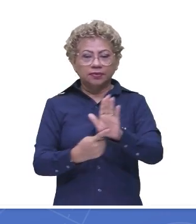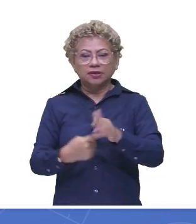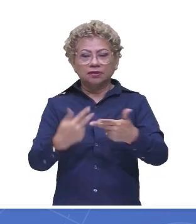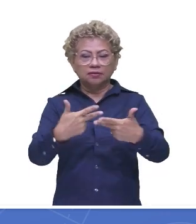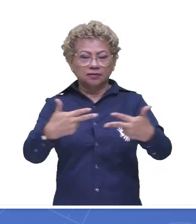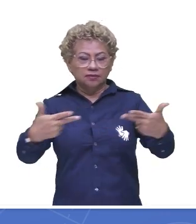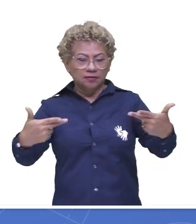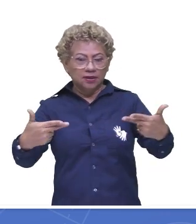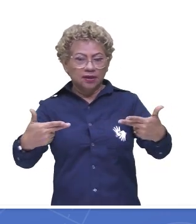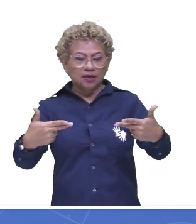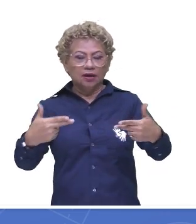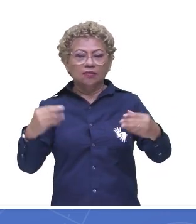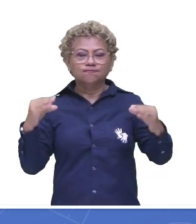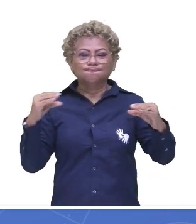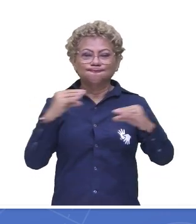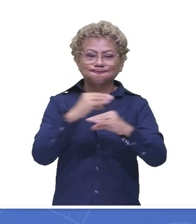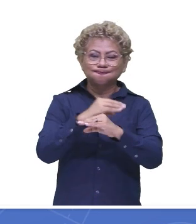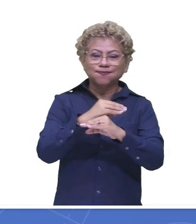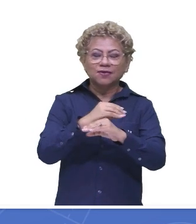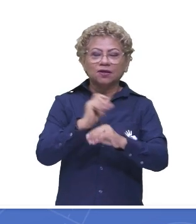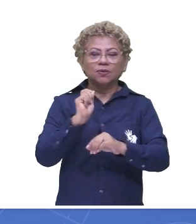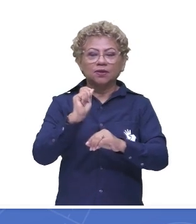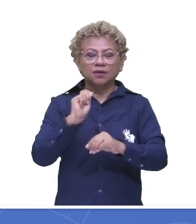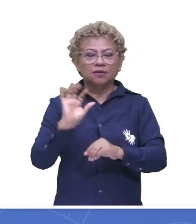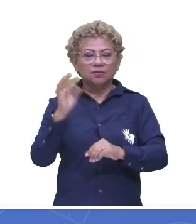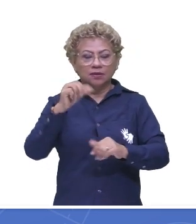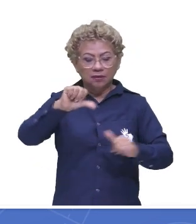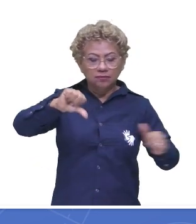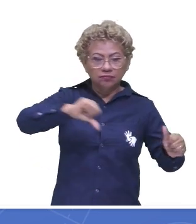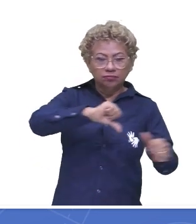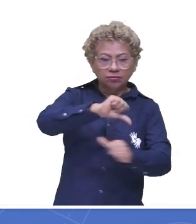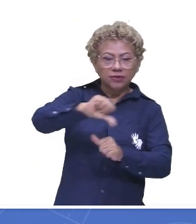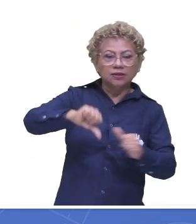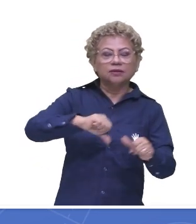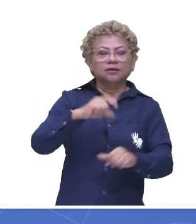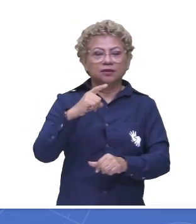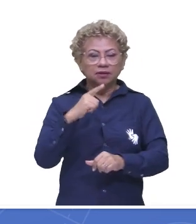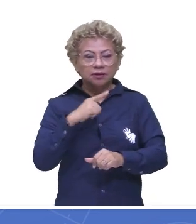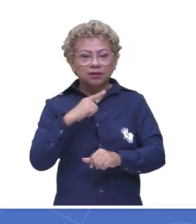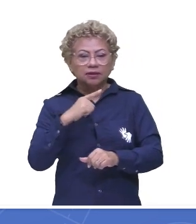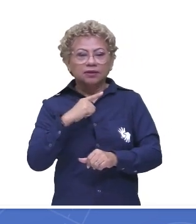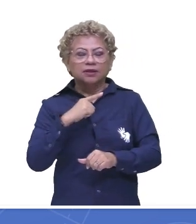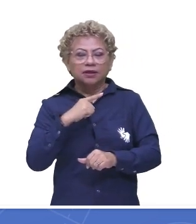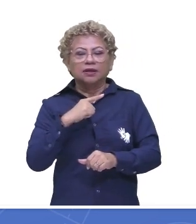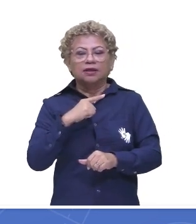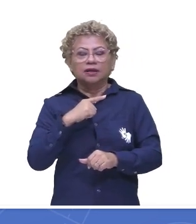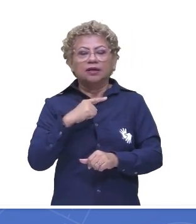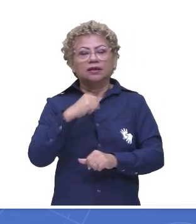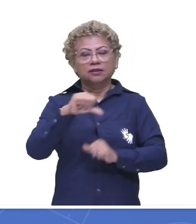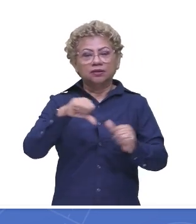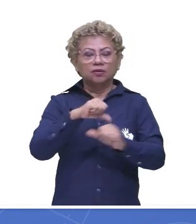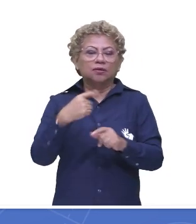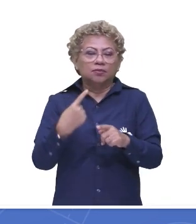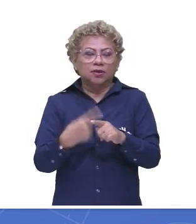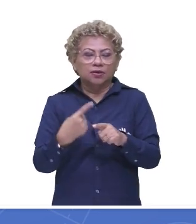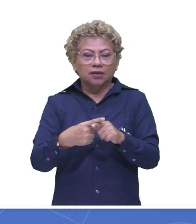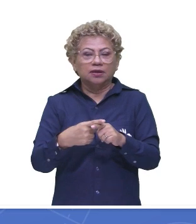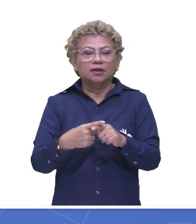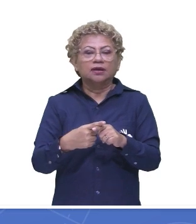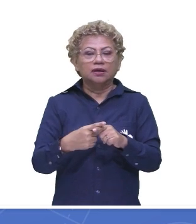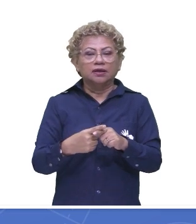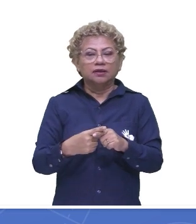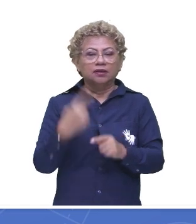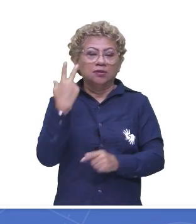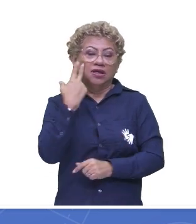de fusão e de ebulição de algumas substâncias a uma pressão normal de 1 atmosfera. Por que pressão normal? Porque